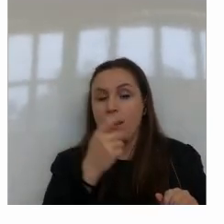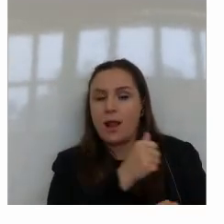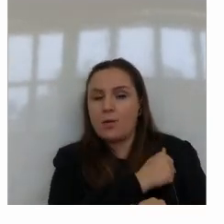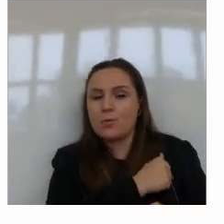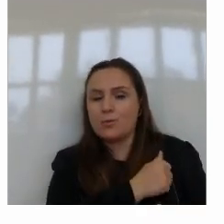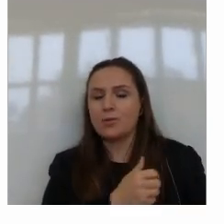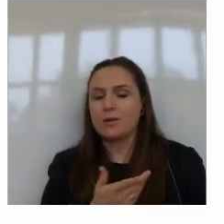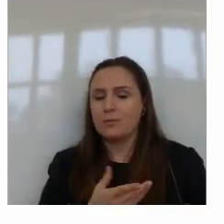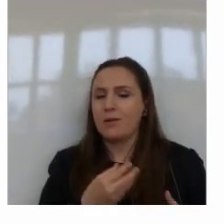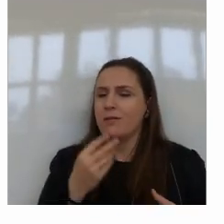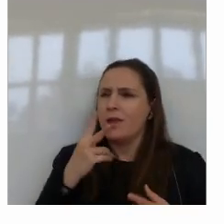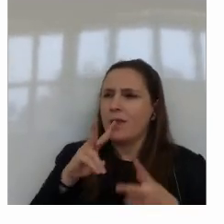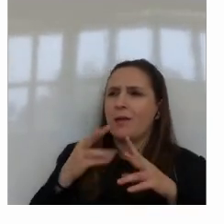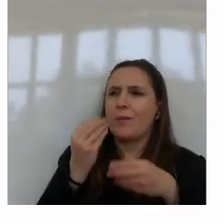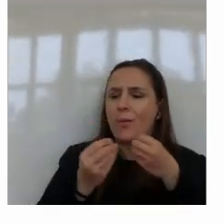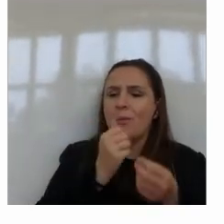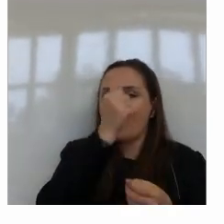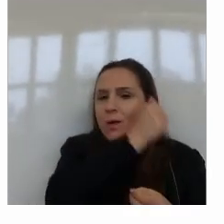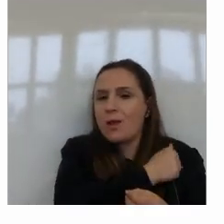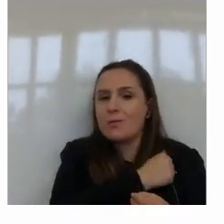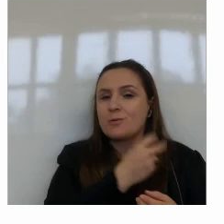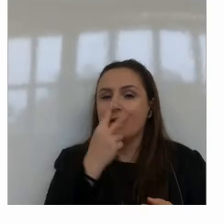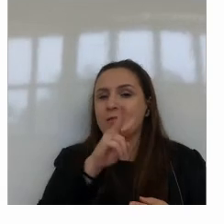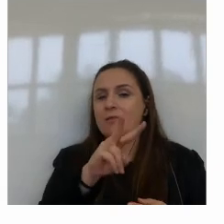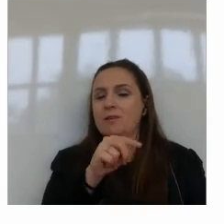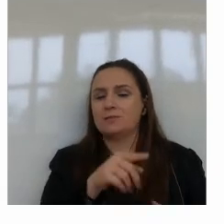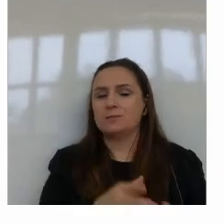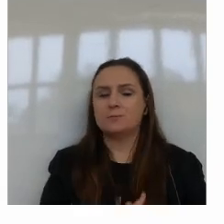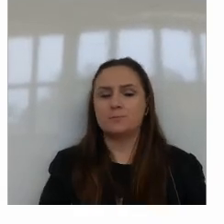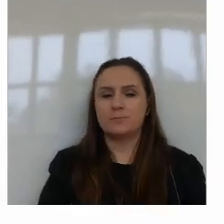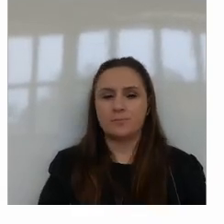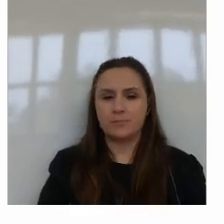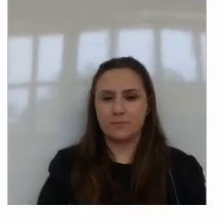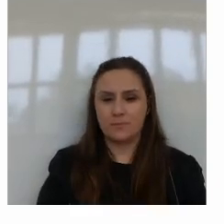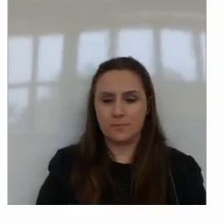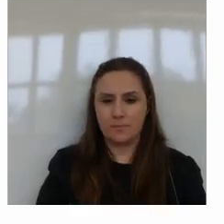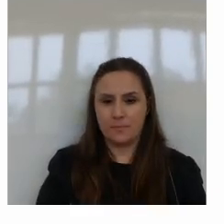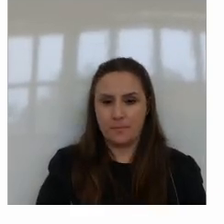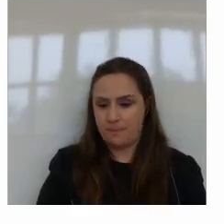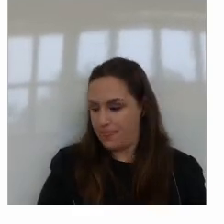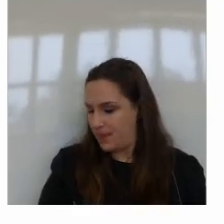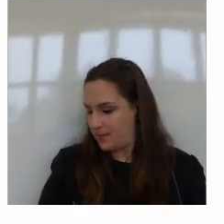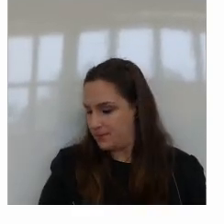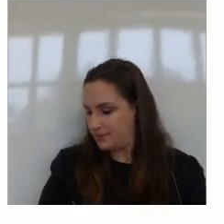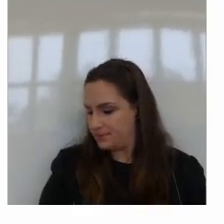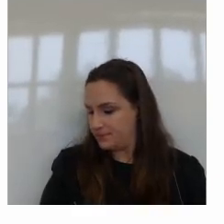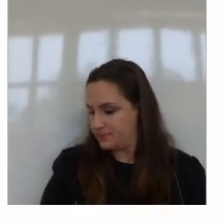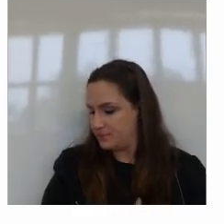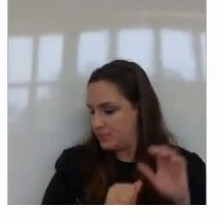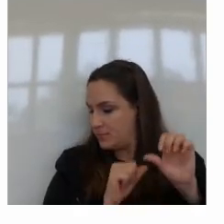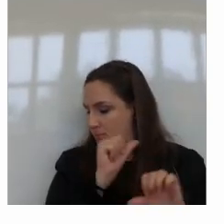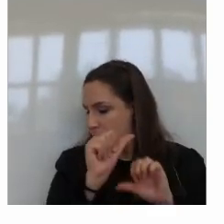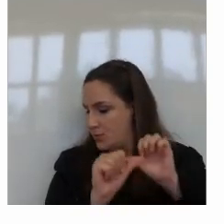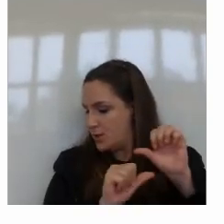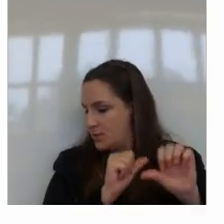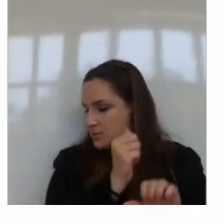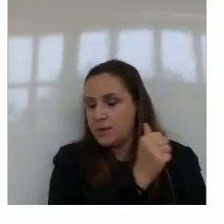aqui para o estudante, para a gente ver como o aluno vai ver essa tarefa que a gente disponibilizou no Moodle.